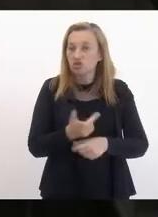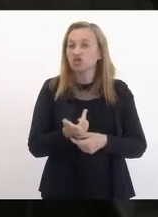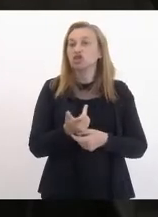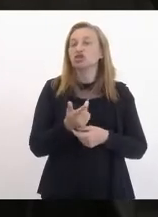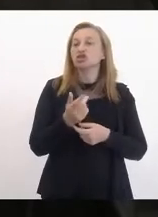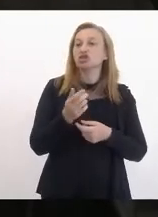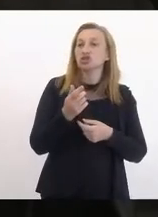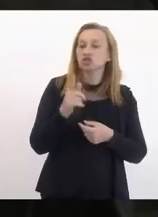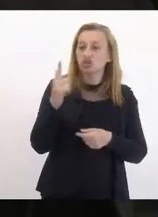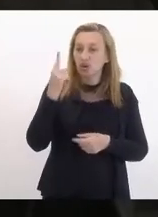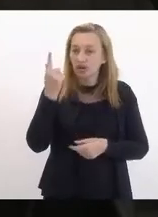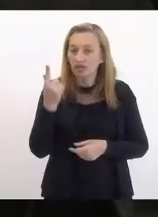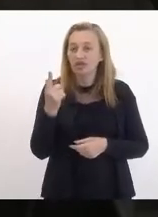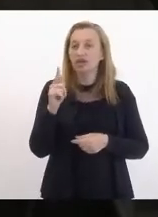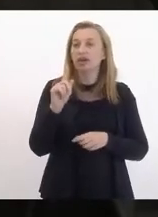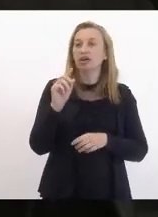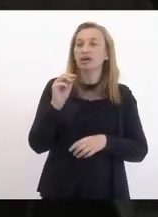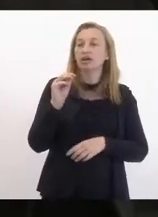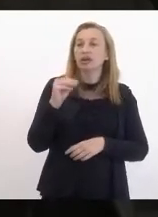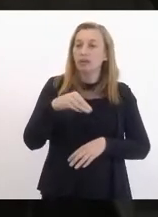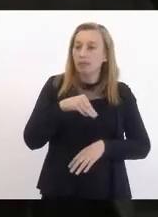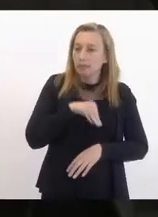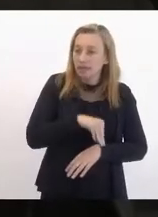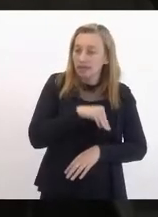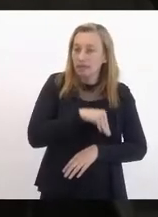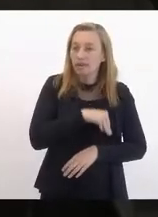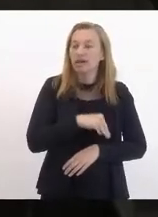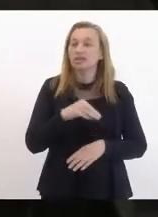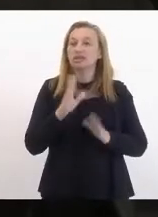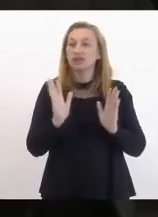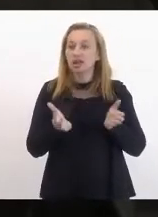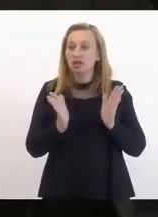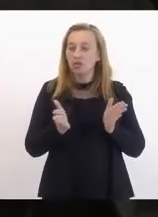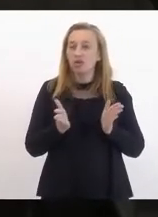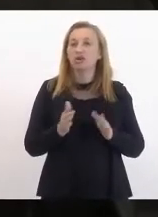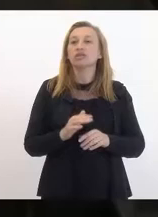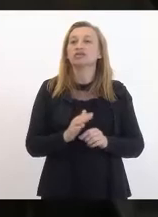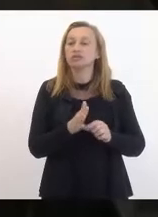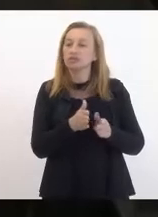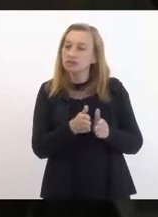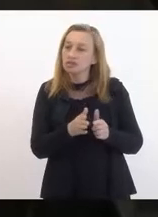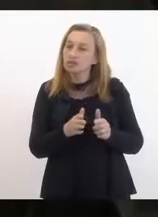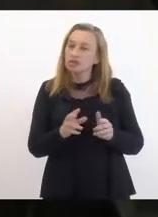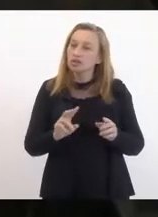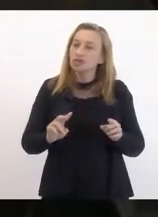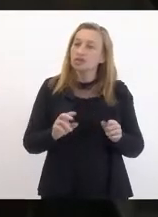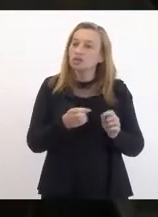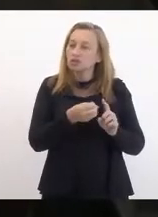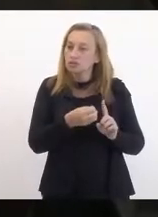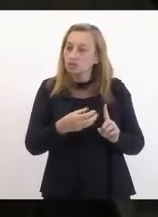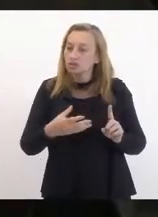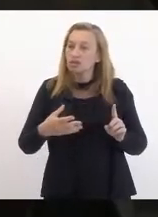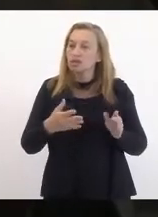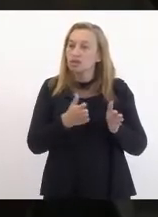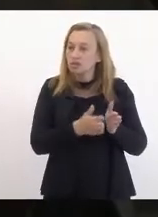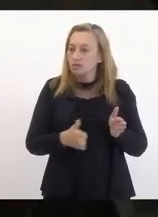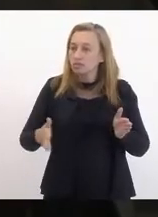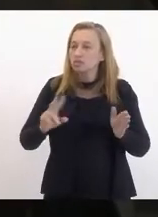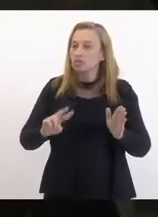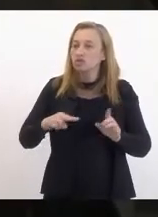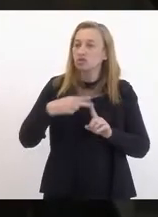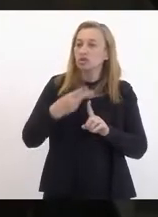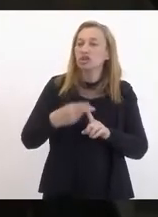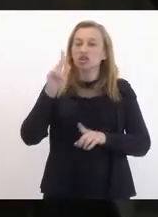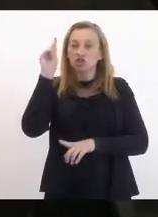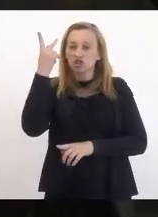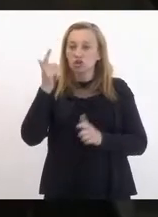matemática, licenciaturas sempre, e agora se ampliando para a área de história, com foco na história